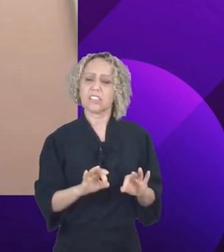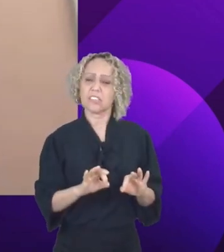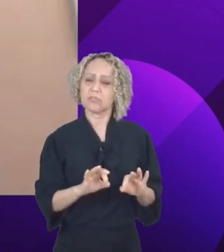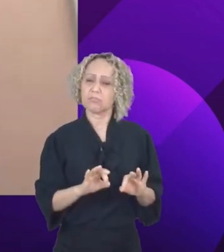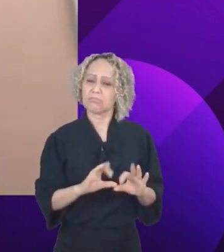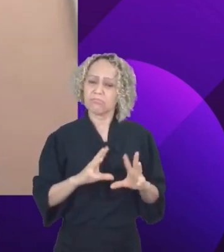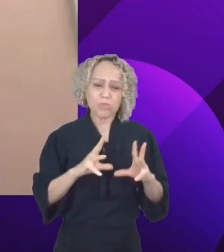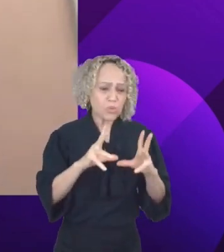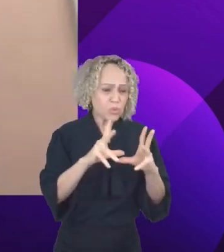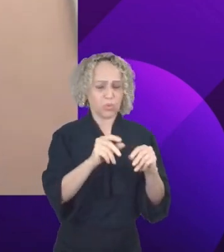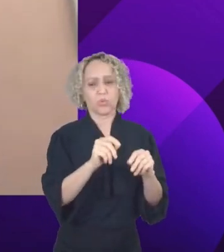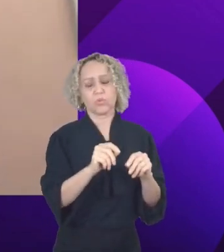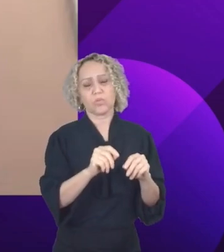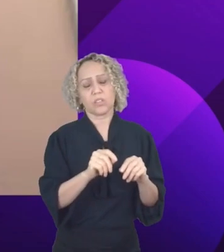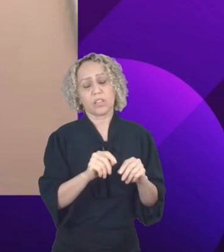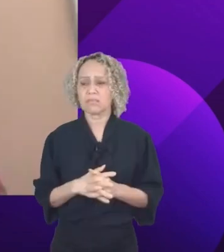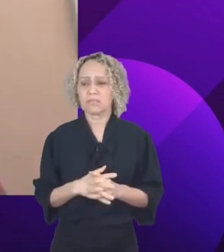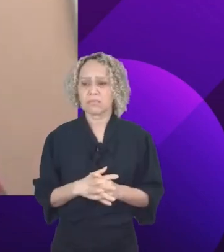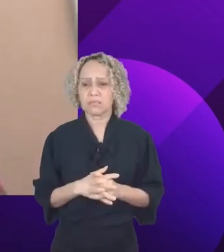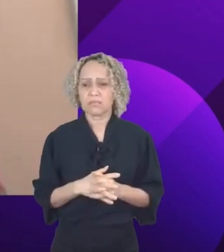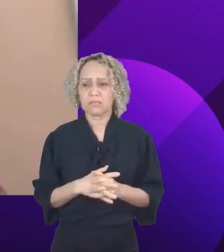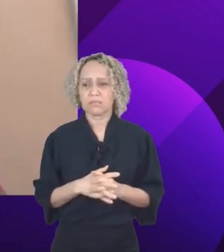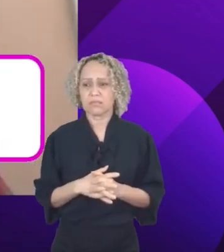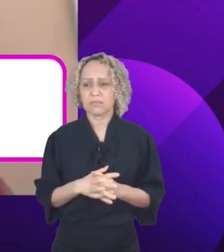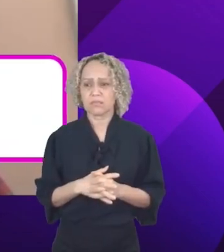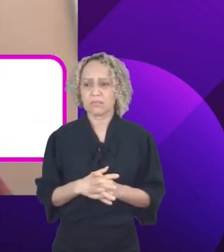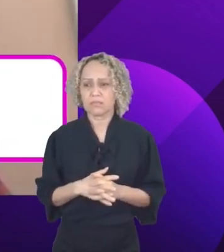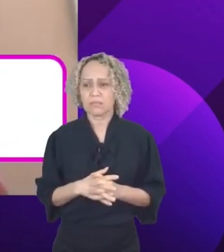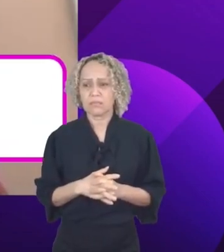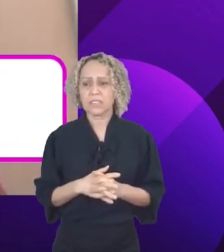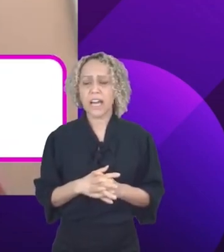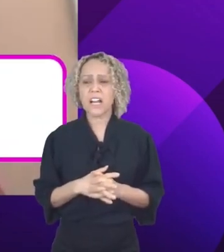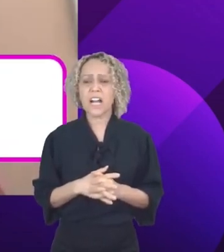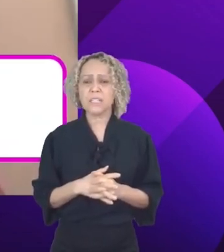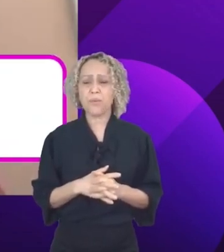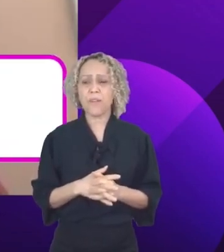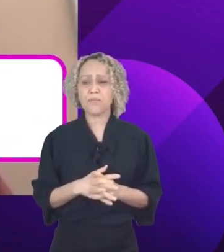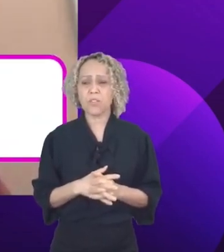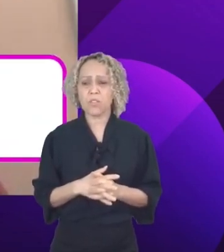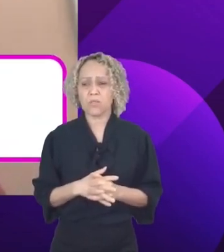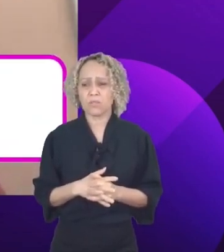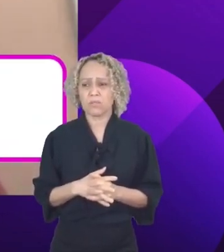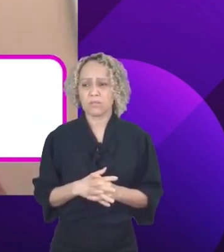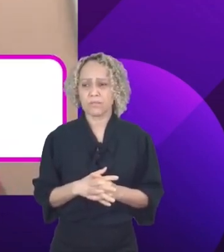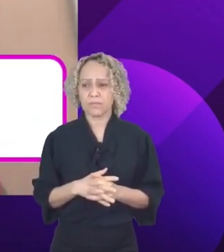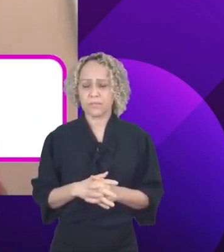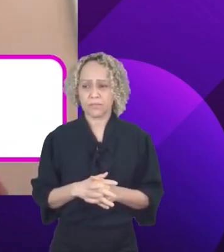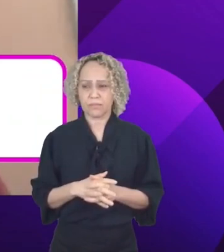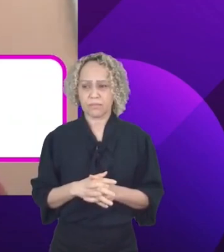da urgência que elas precisam. E 40% das famílias, elas